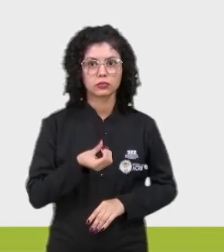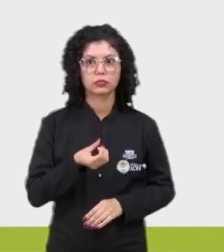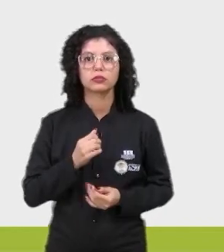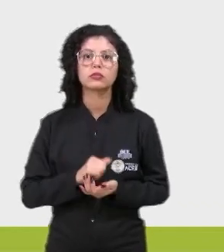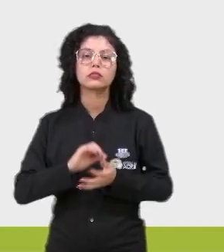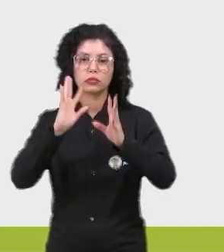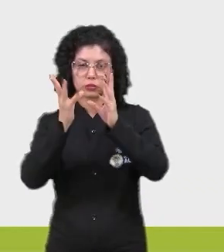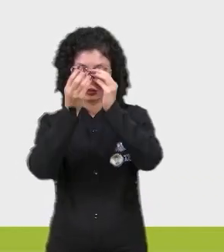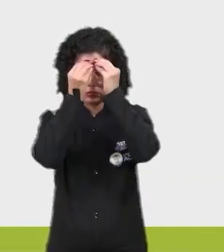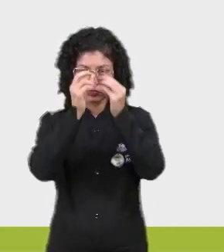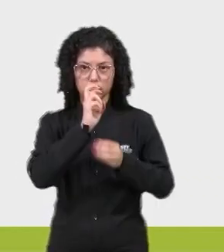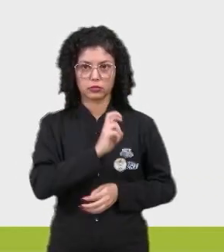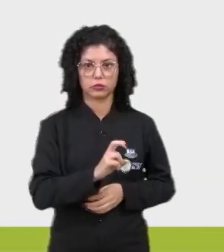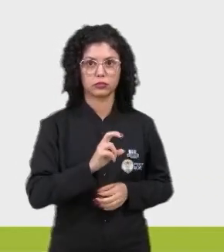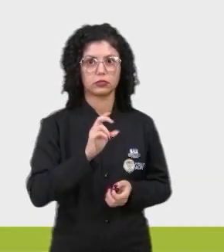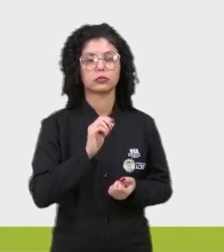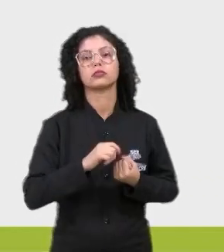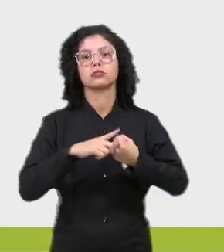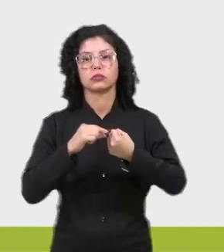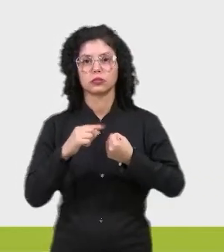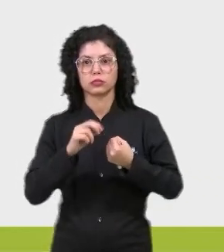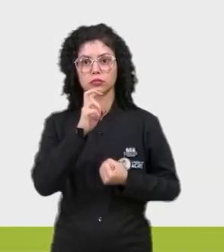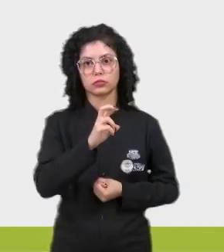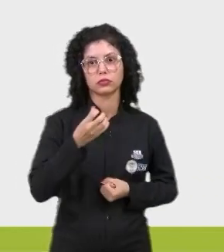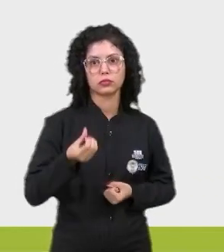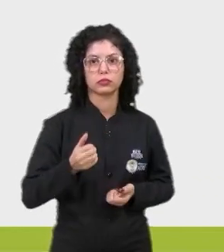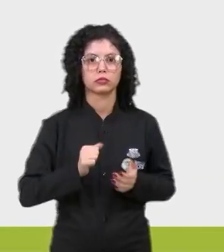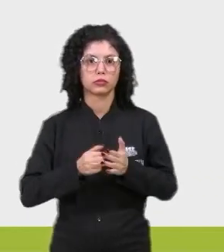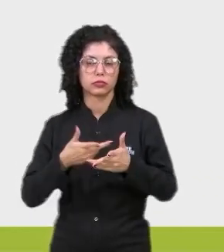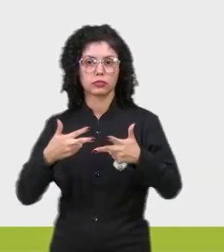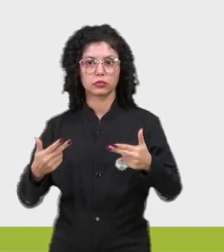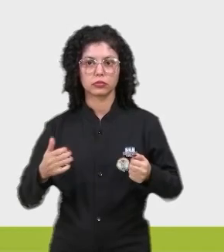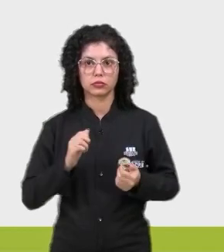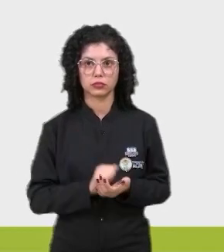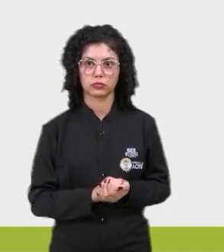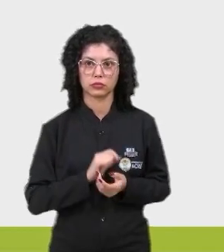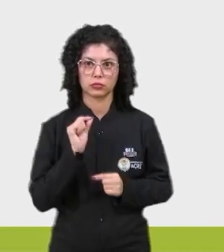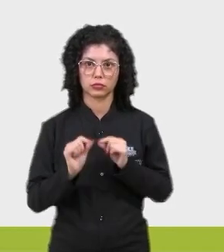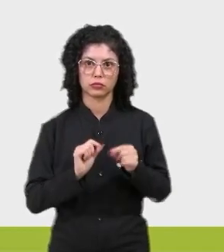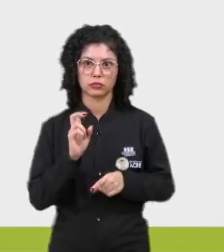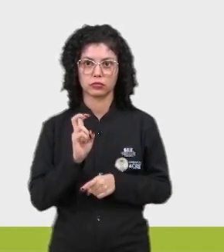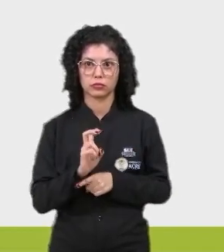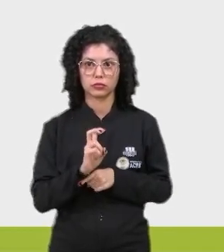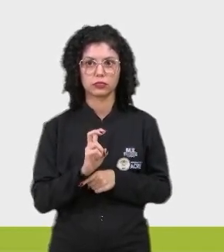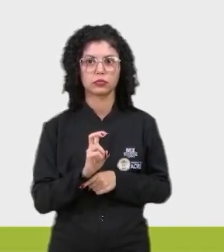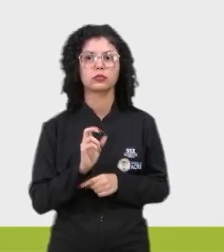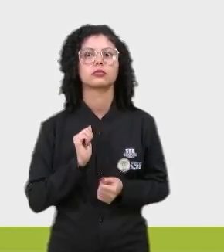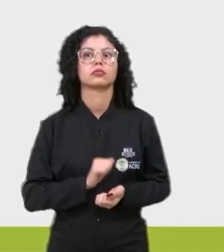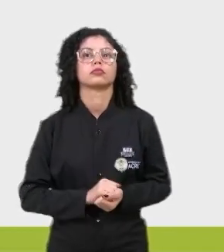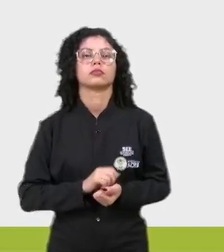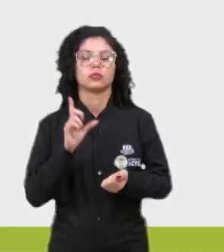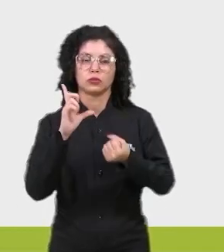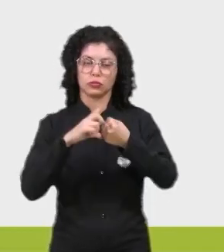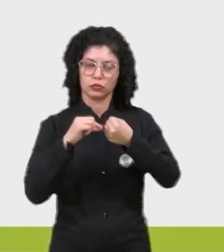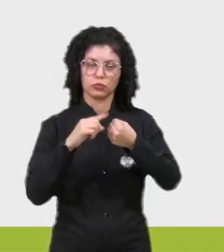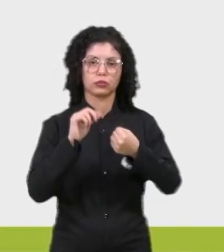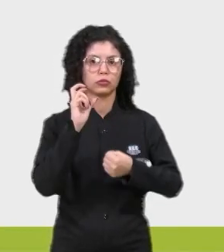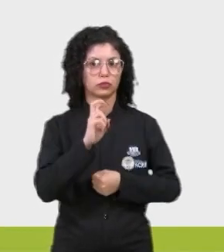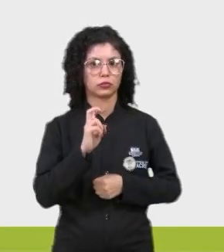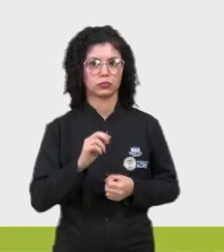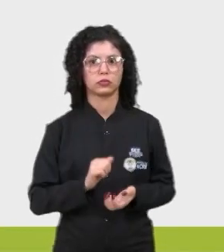que memorizar. Artigo 5º e 6º, ele se encaixa para muitas coisas. Por exemplo, o 5º, né, ele vai falar sobre